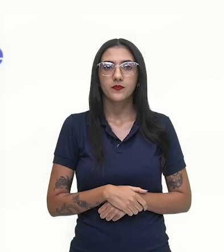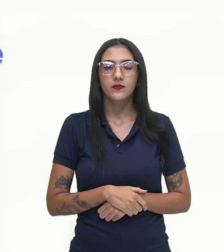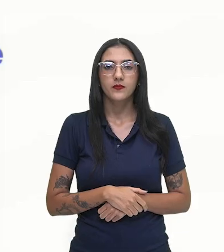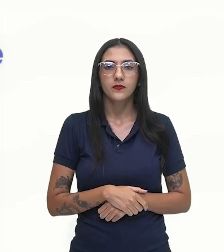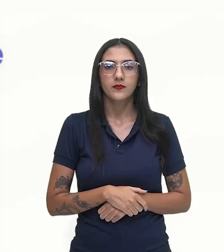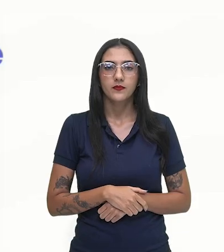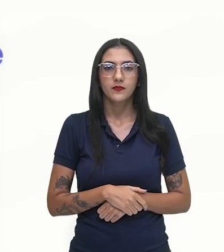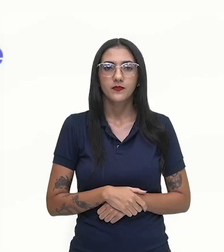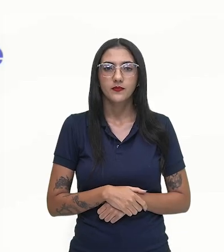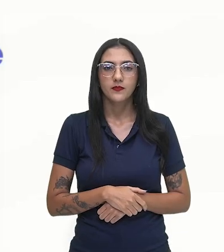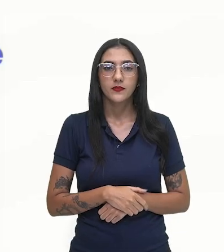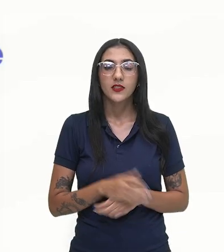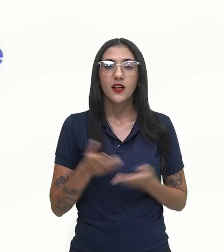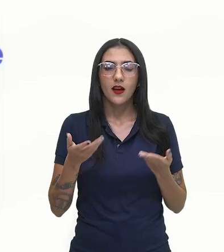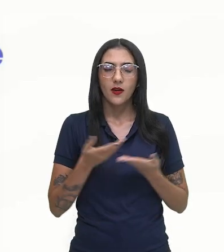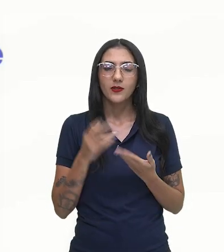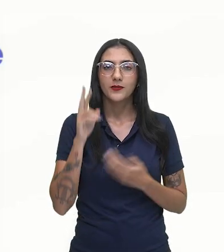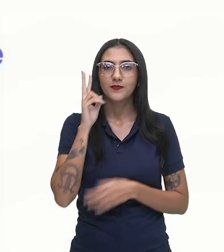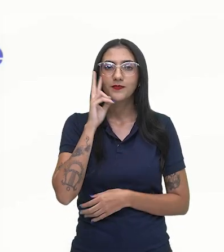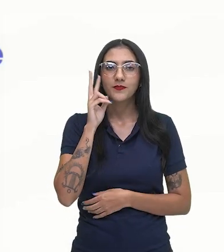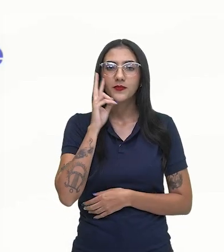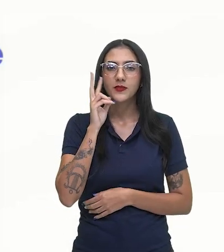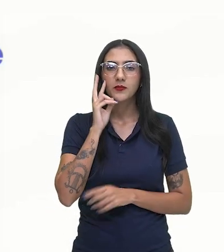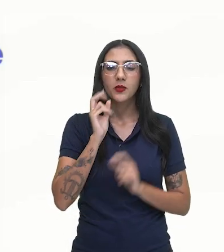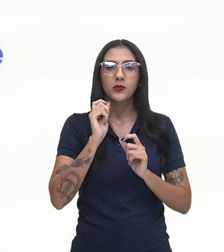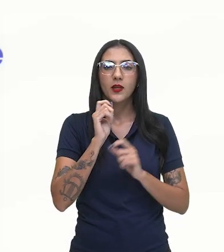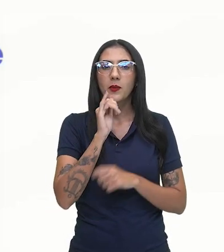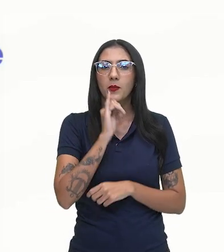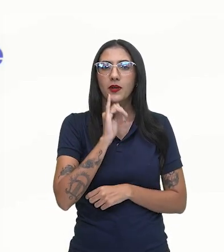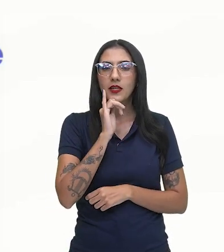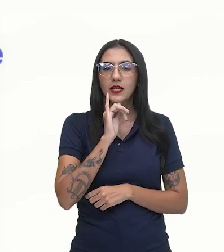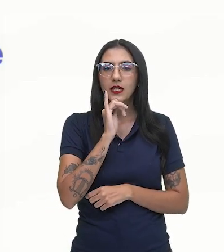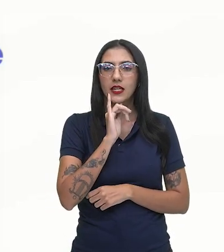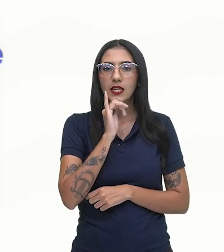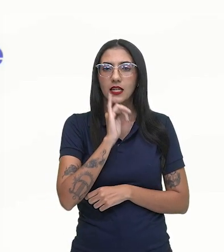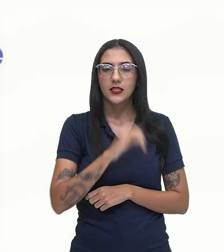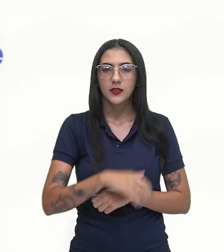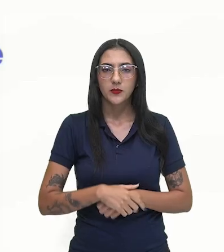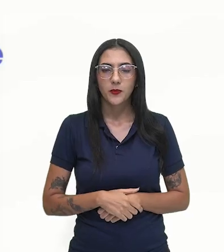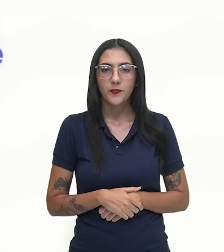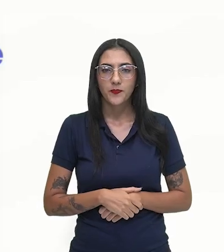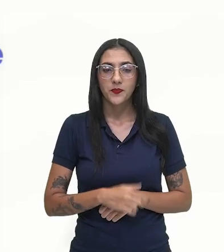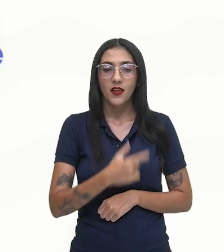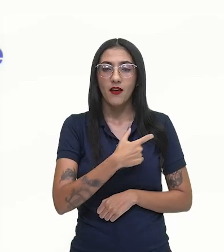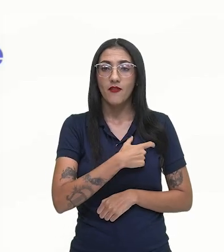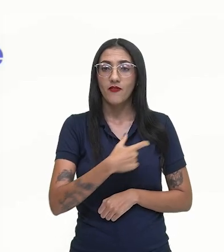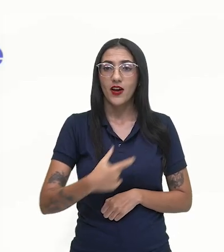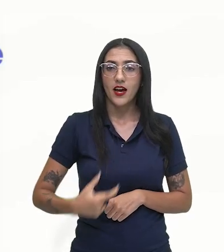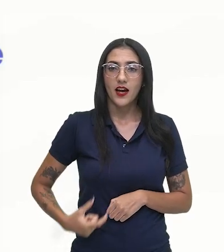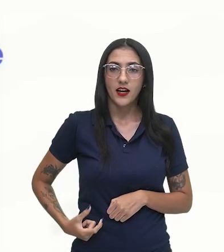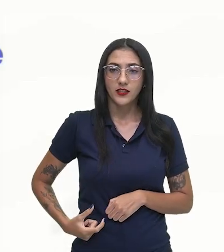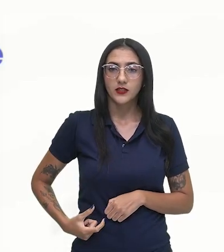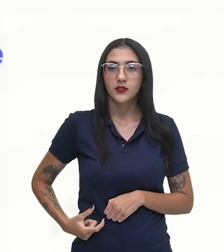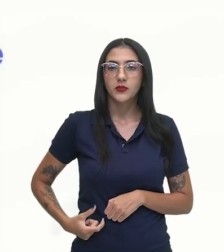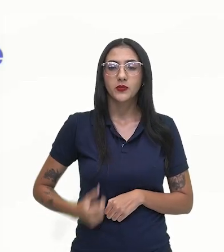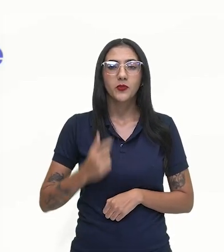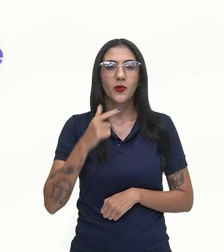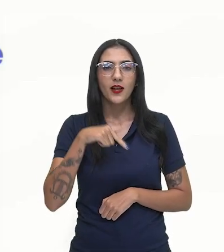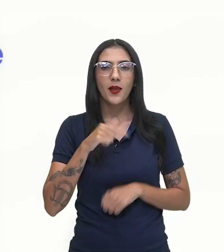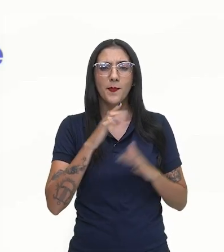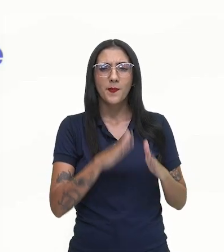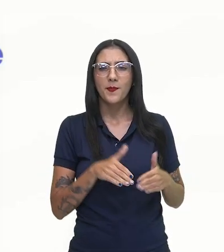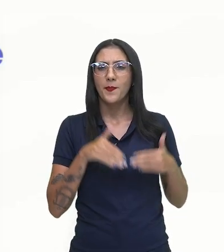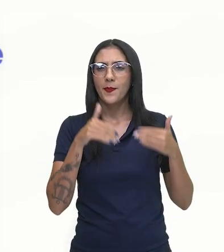criar aquela inimizade, né? E falar assim, ó. Vasco is better than Flamengo. O